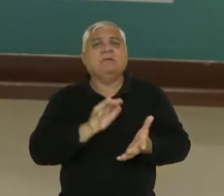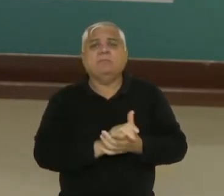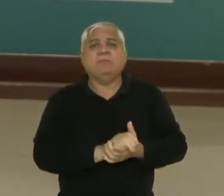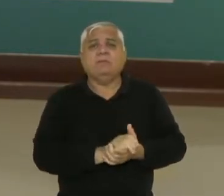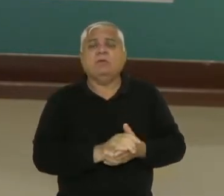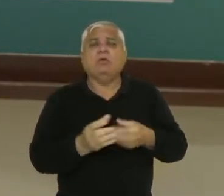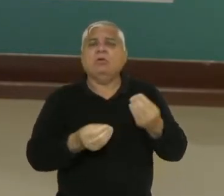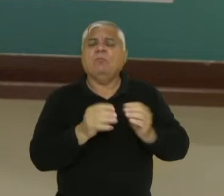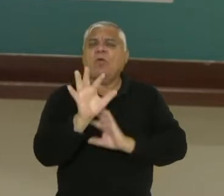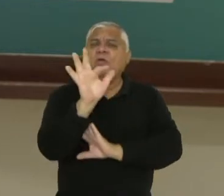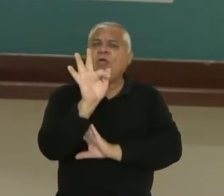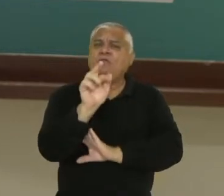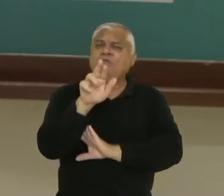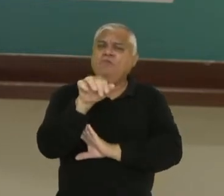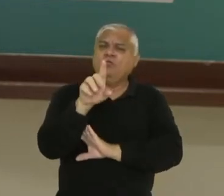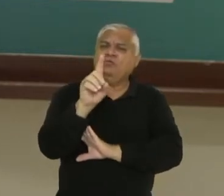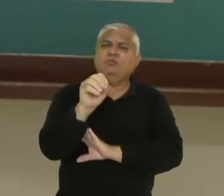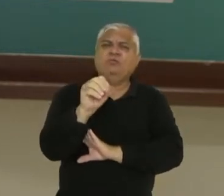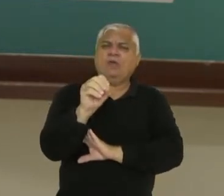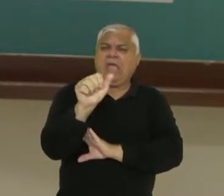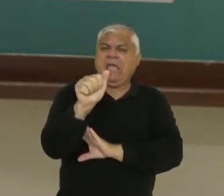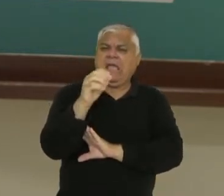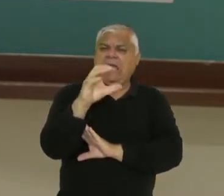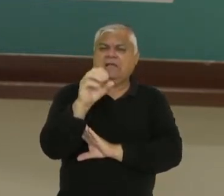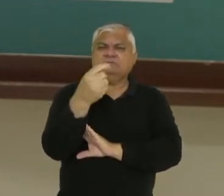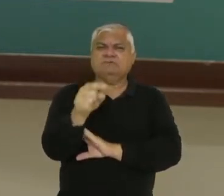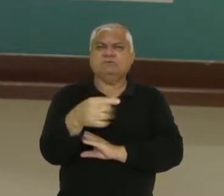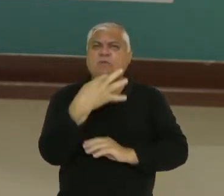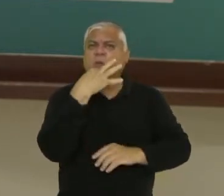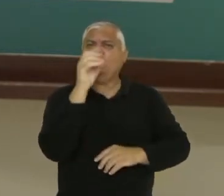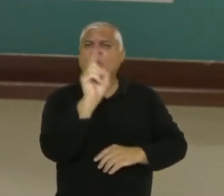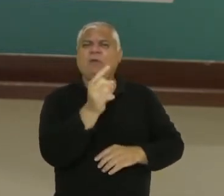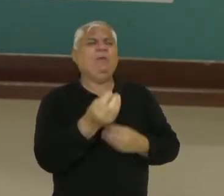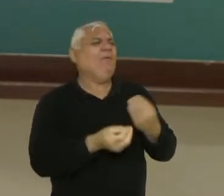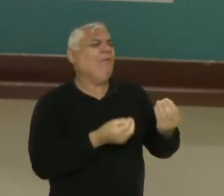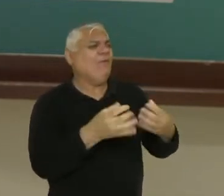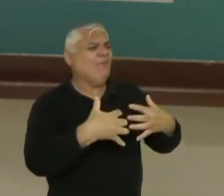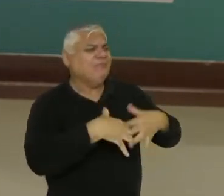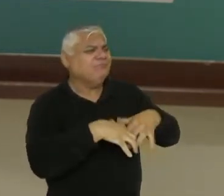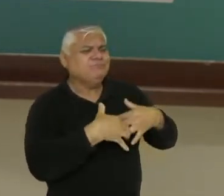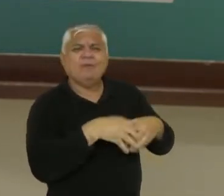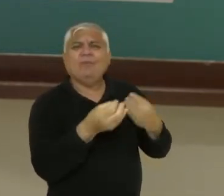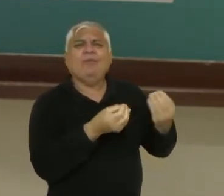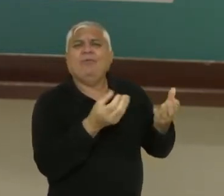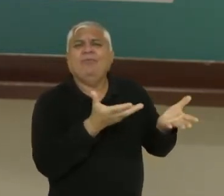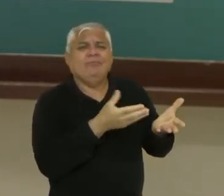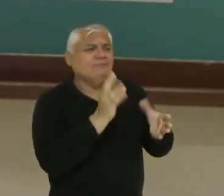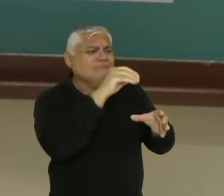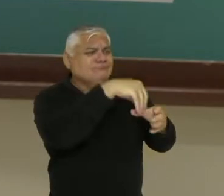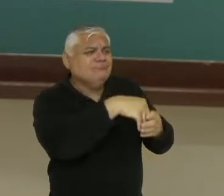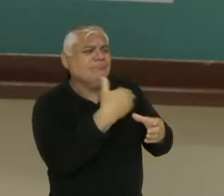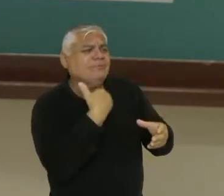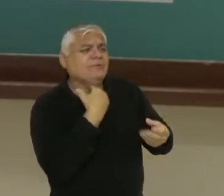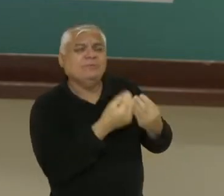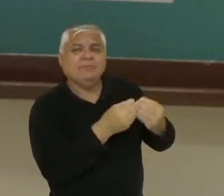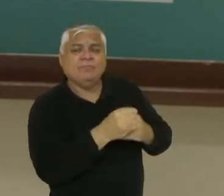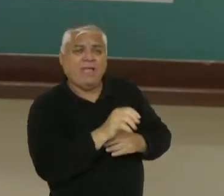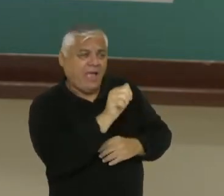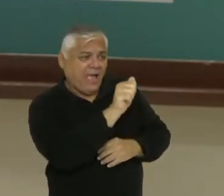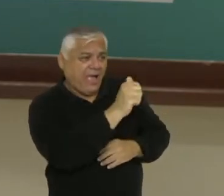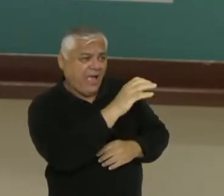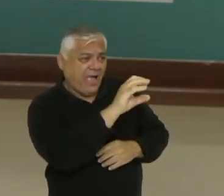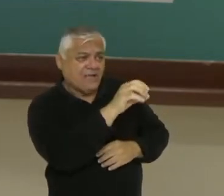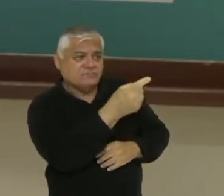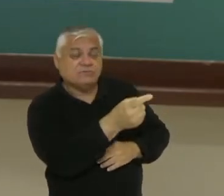de ações. Muita gente não conhece como funciona um fundo de ações, como é que funcionam as ações. Então, o que